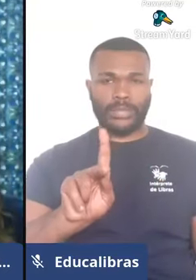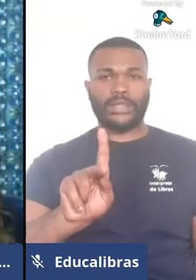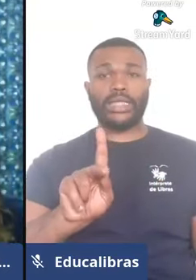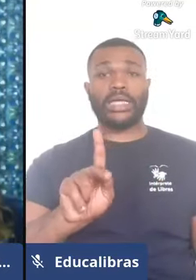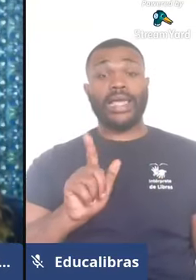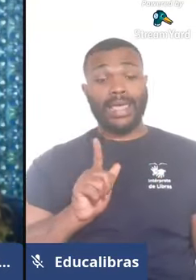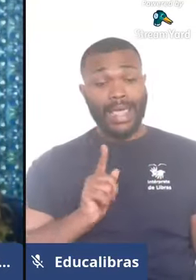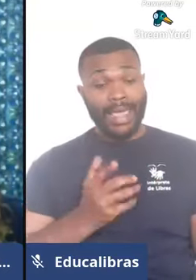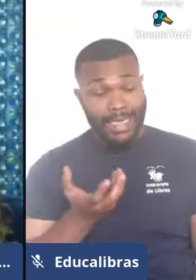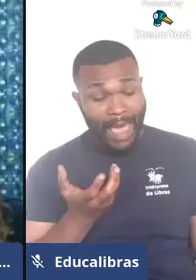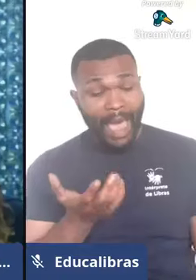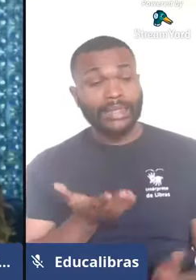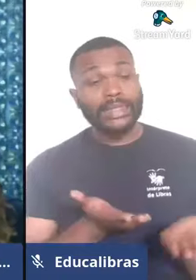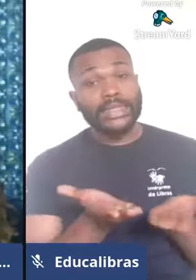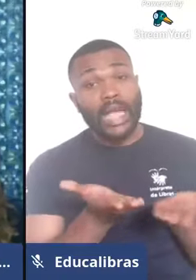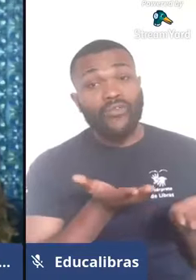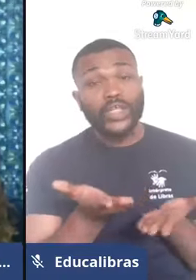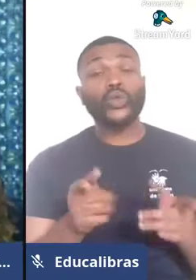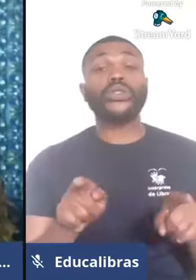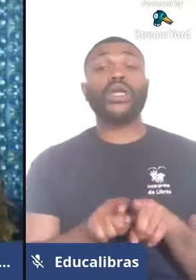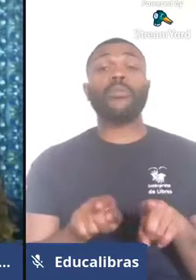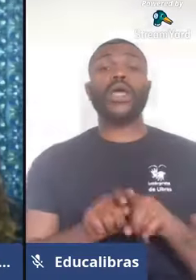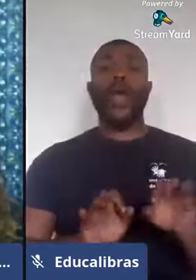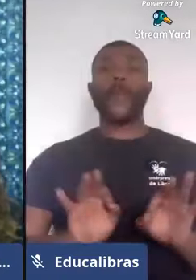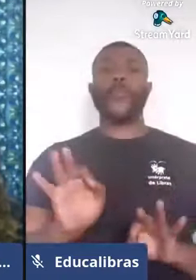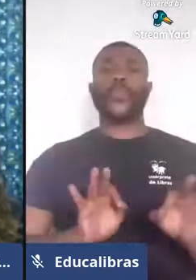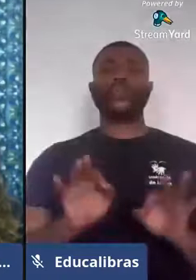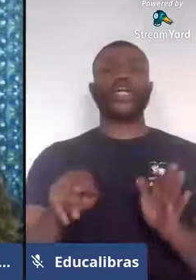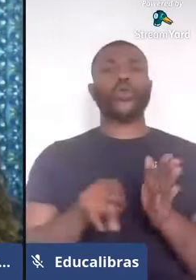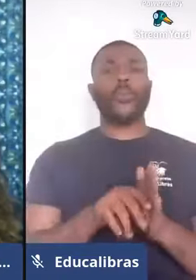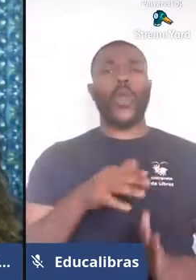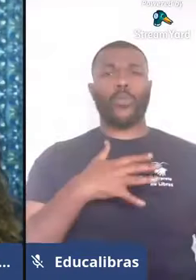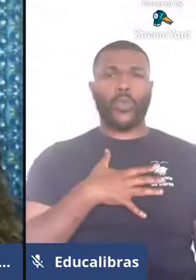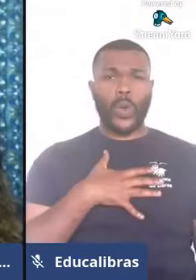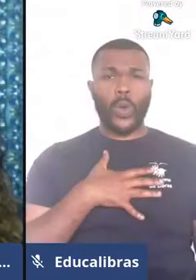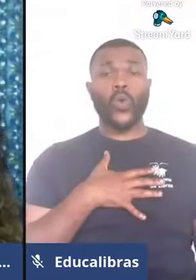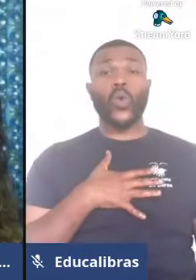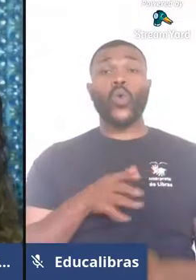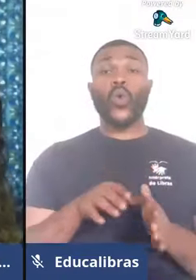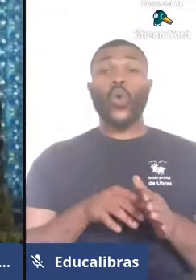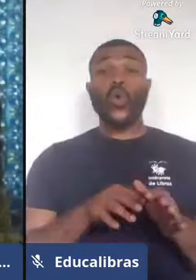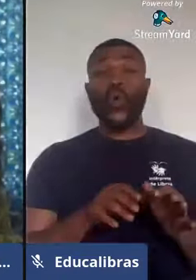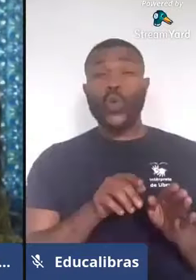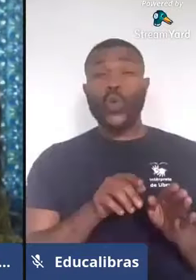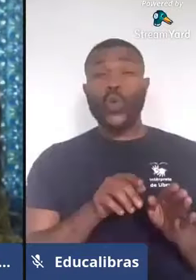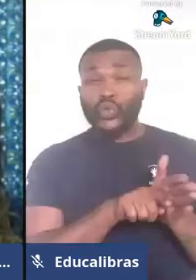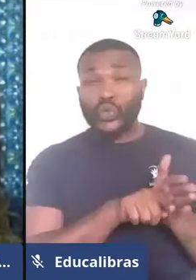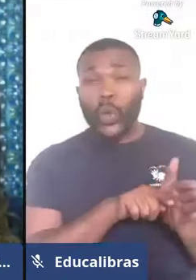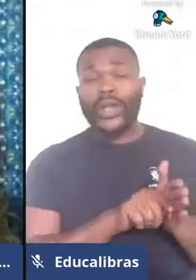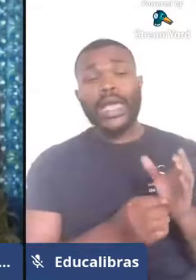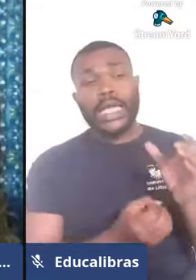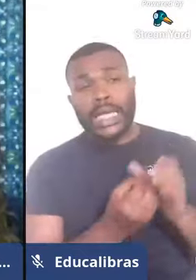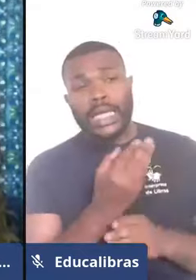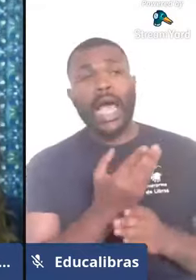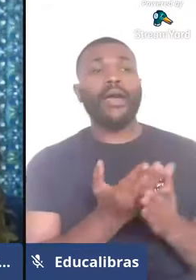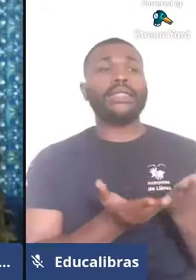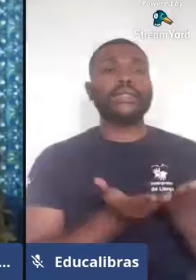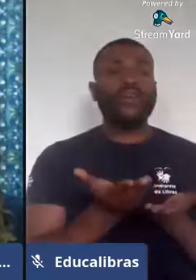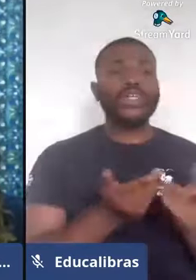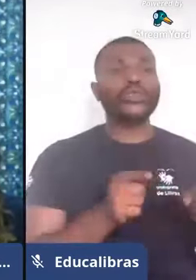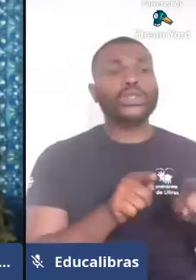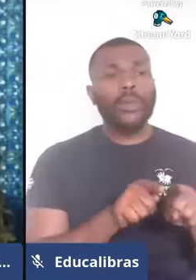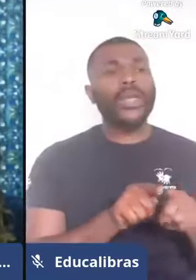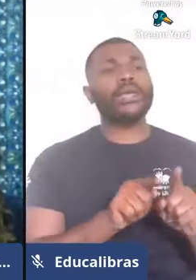também, que é uma coisa que é difícil de empresa de consultoria, né? As consultorias, em geral, elas criam serviços e prestam, né? A gente não queria só ter serviço, a gente queria